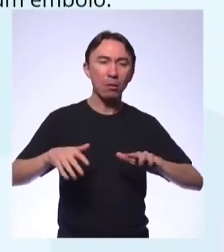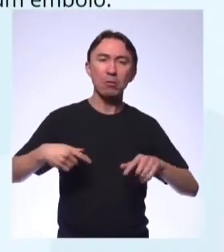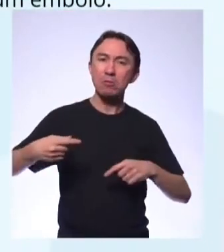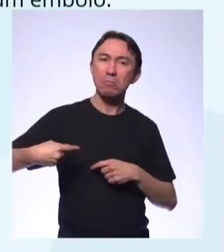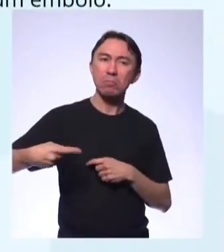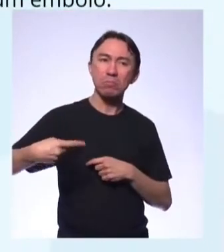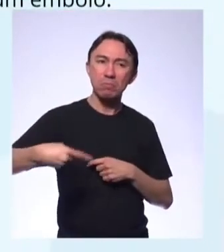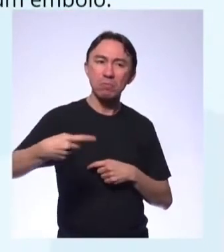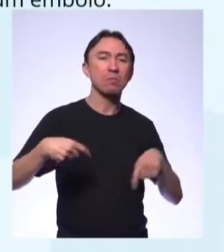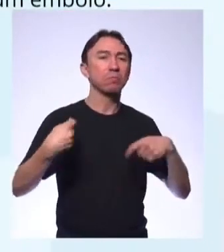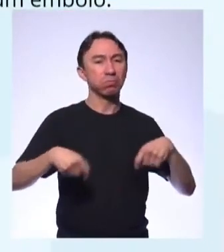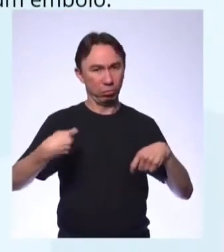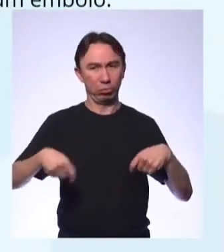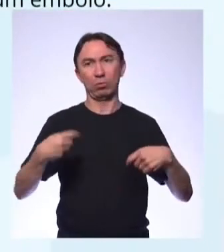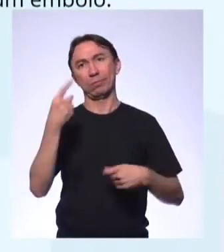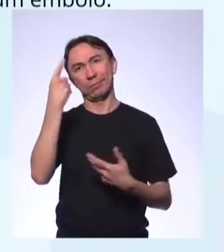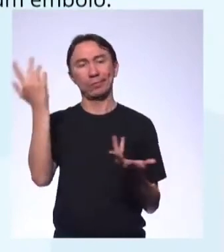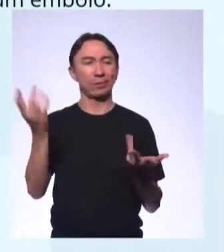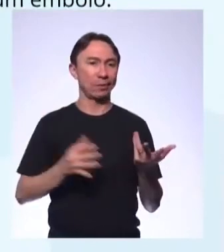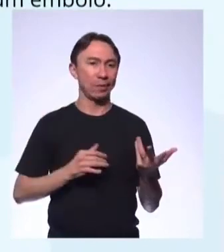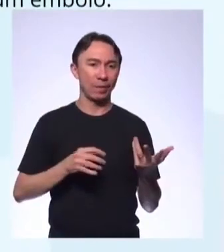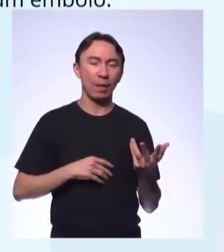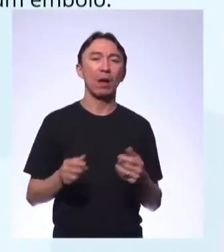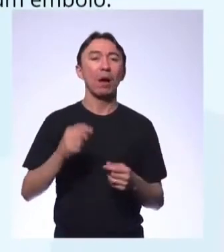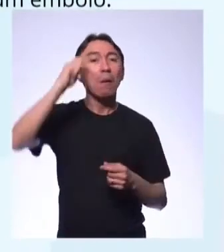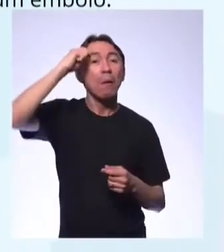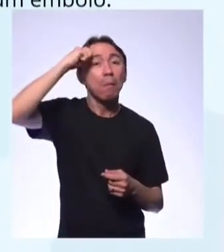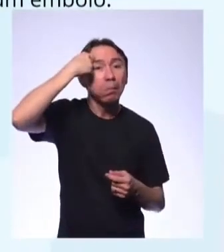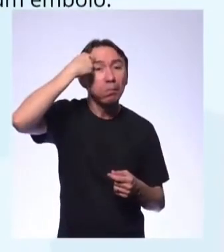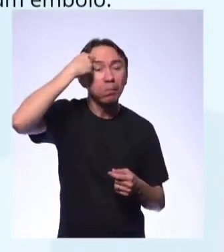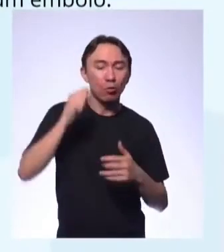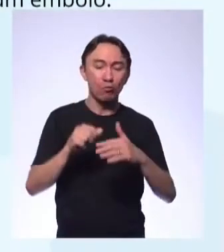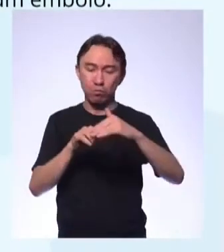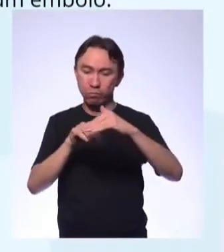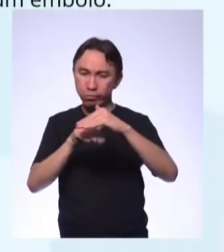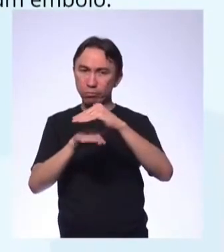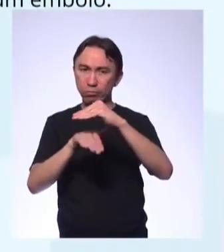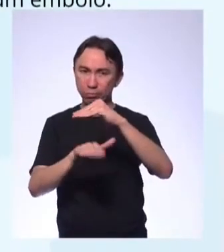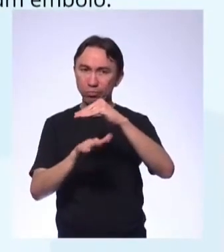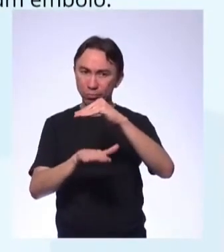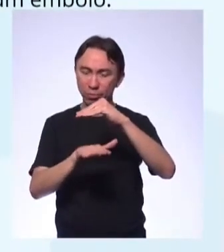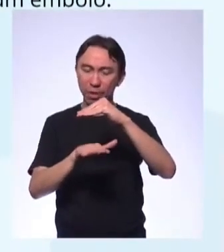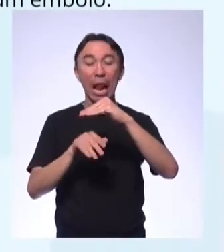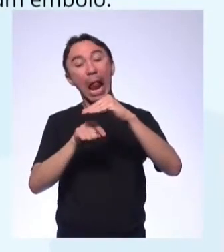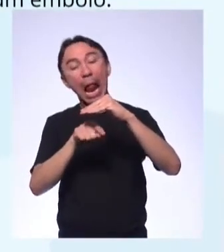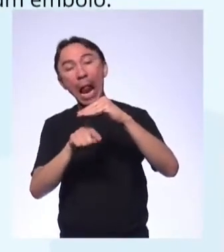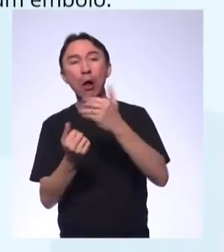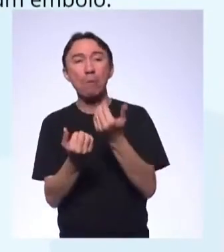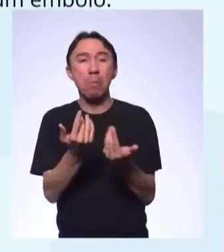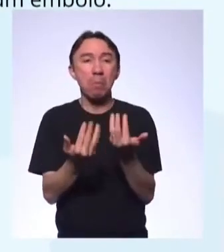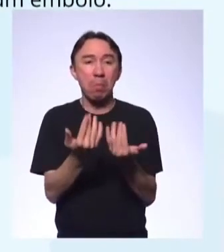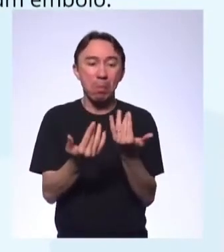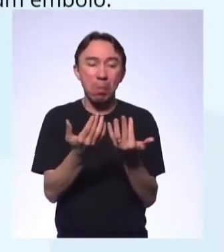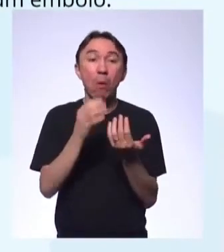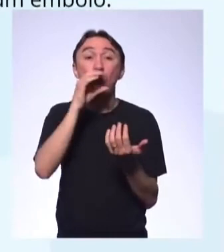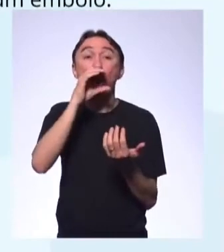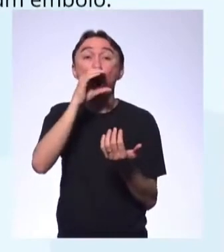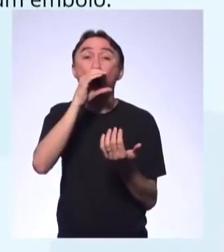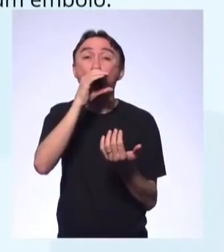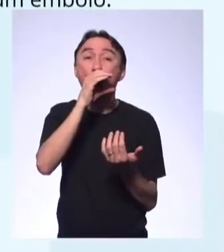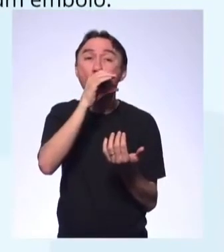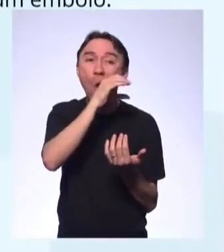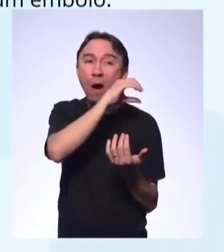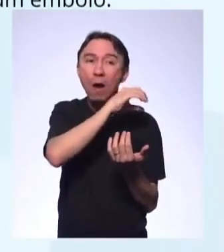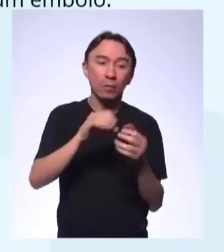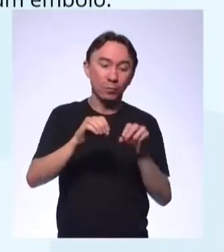uma caldeira onde você coloque o carvão. Esse carvão vai produzir um calor. Esse calor vai ser levado por um cano